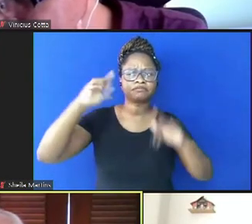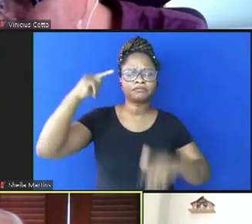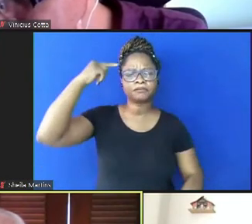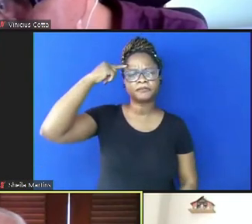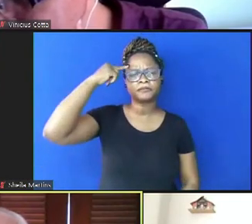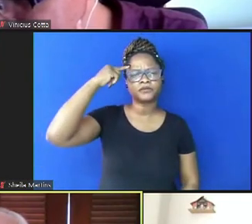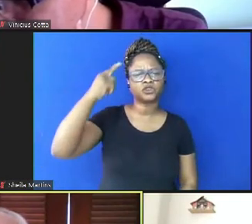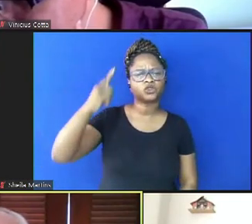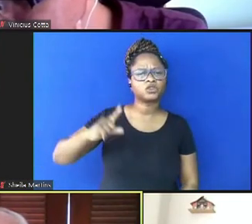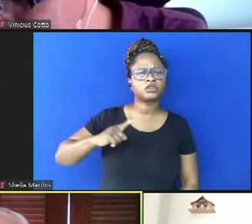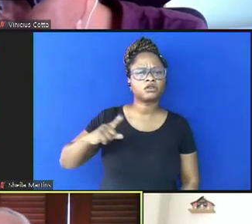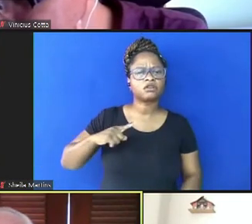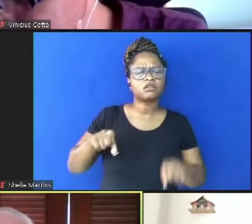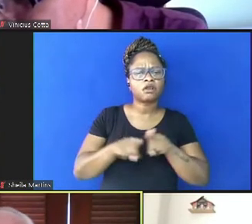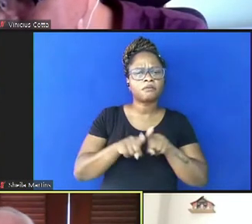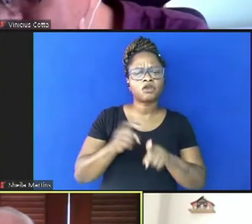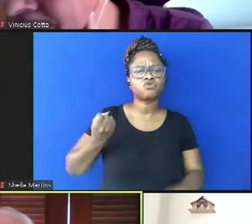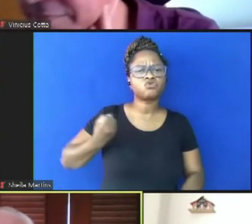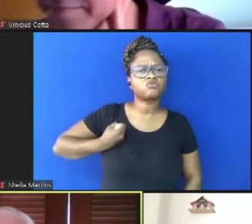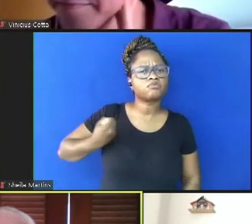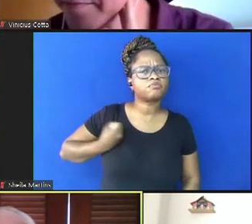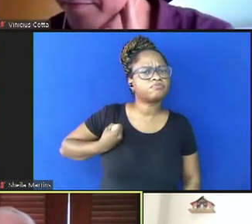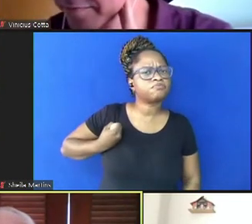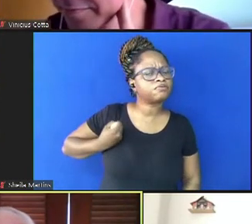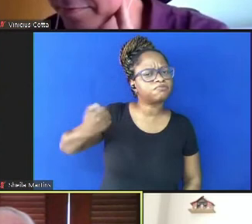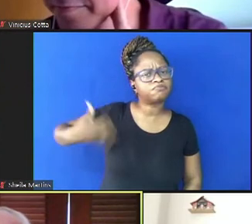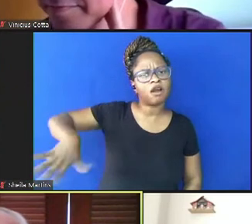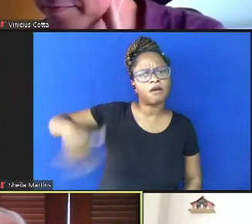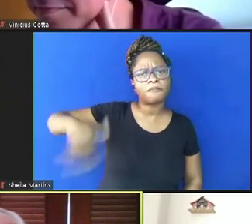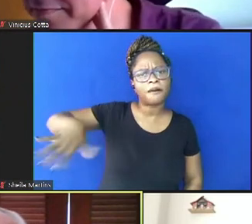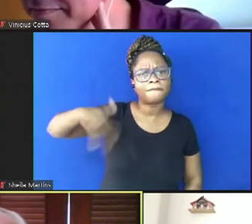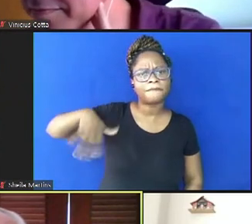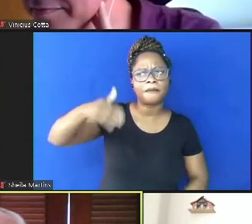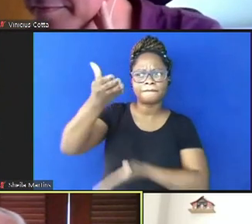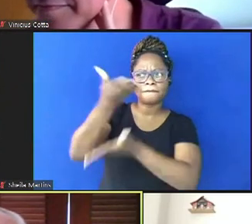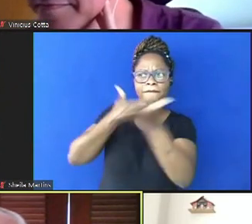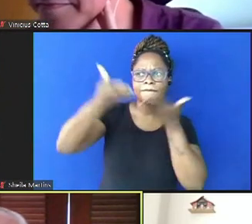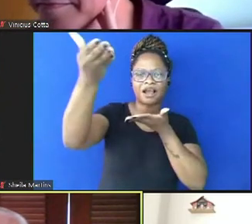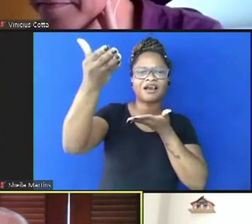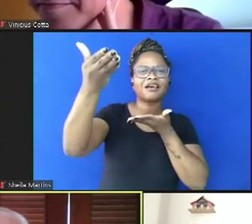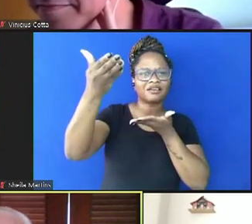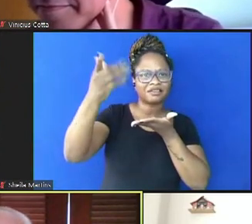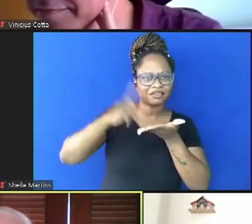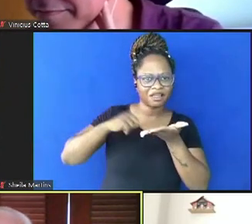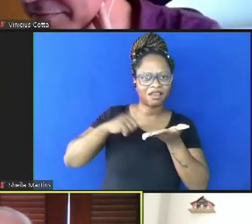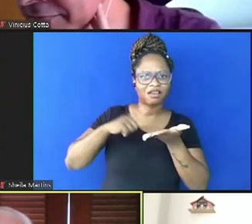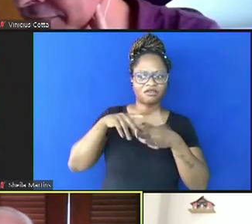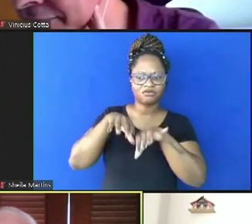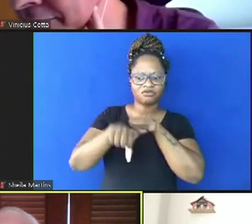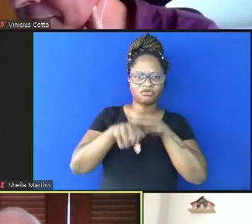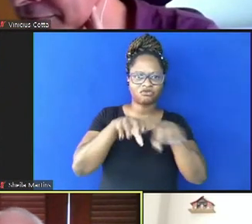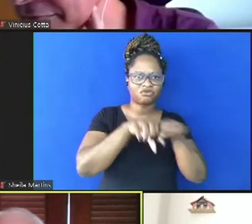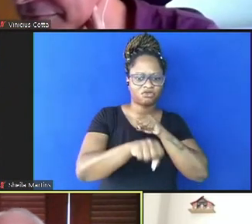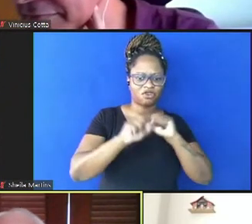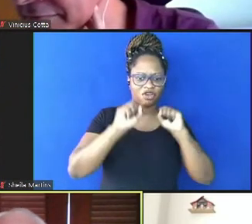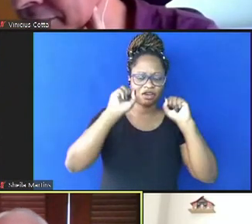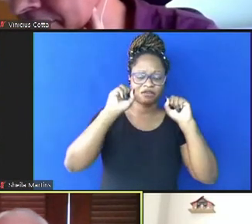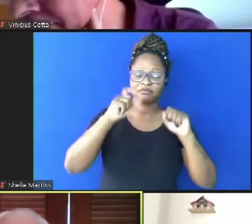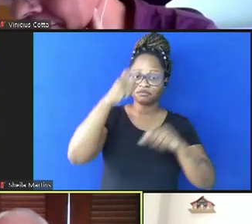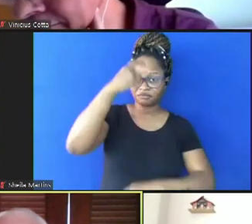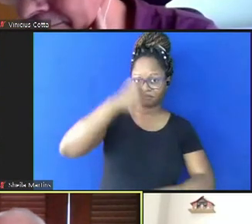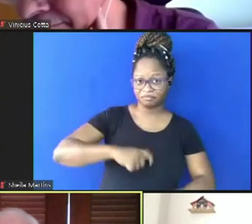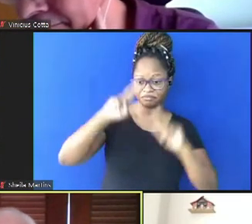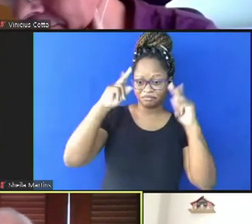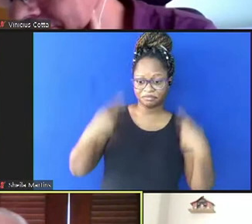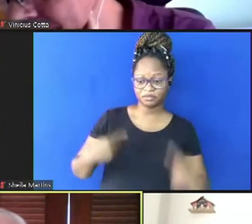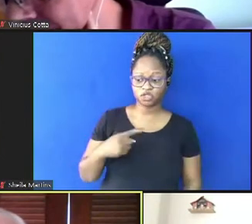número importante de intercâmbios que fizemos na formação de recursos humanos, tanto nossa fora